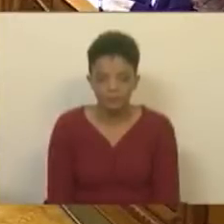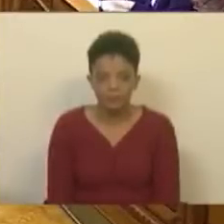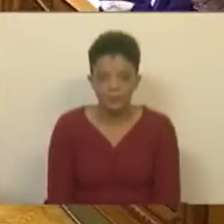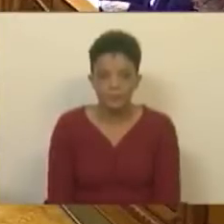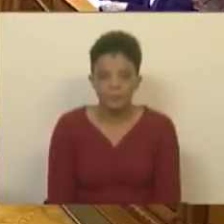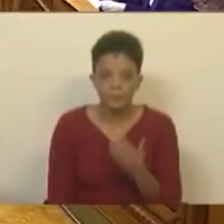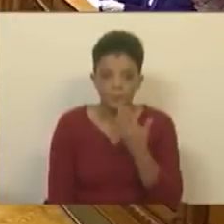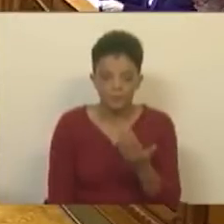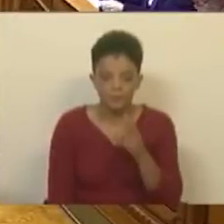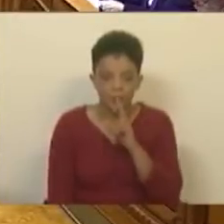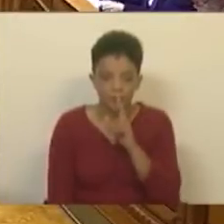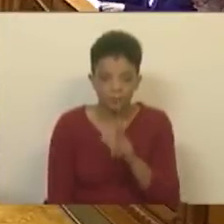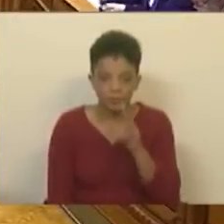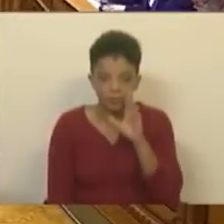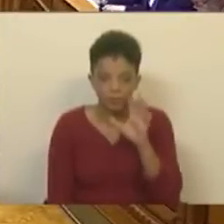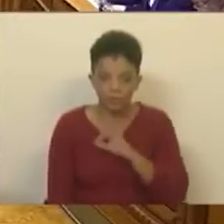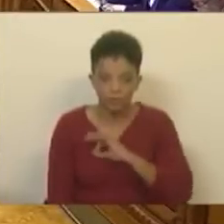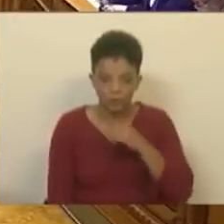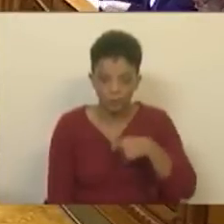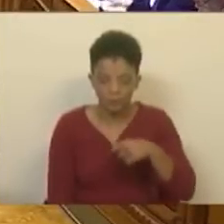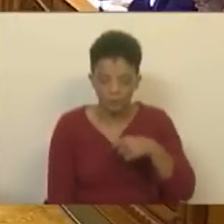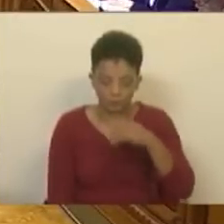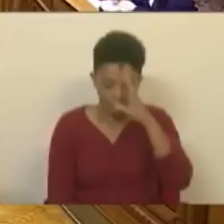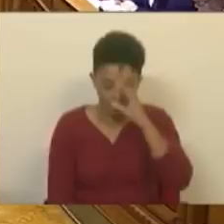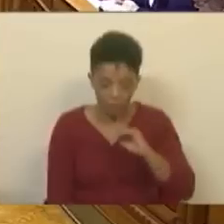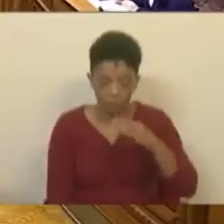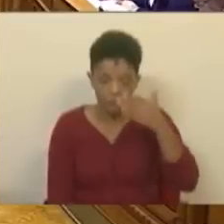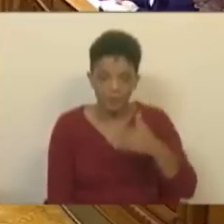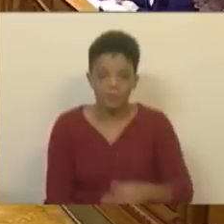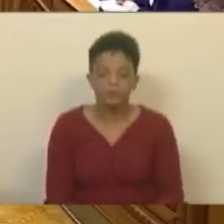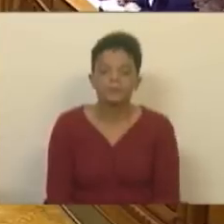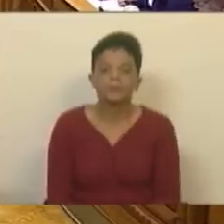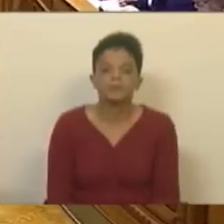para responder tem a palavra o senhor Ministro